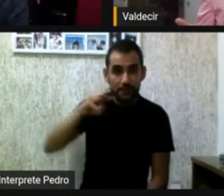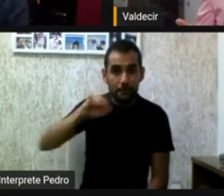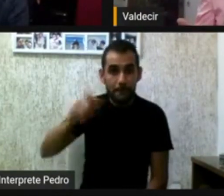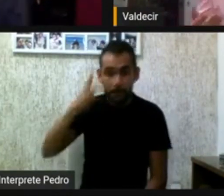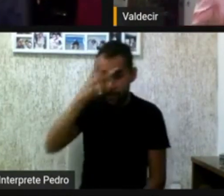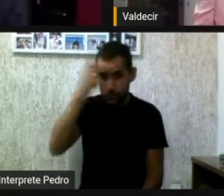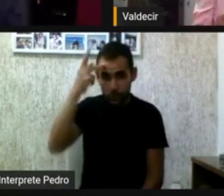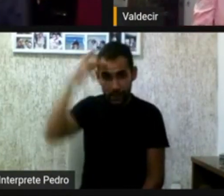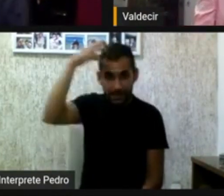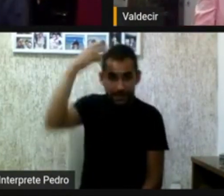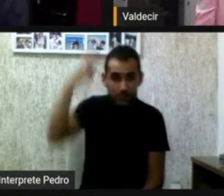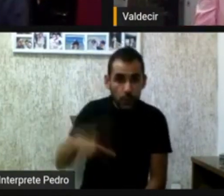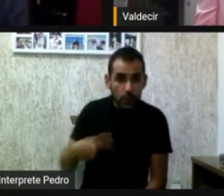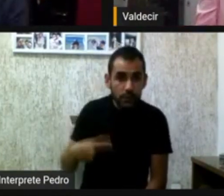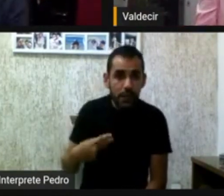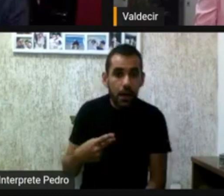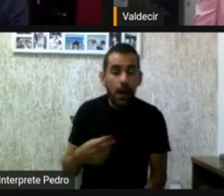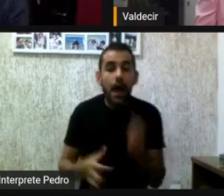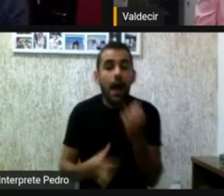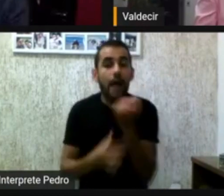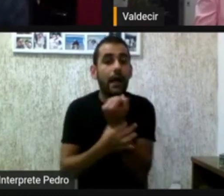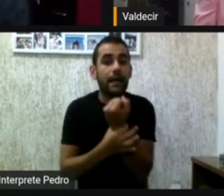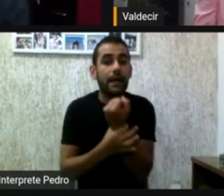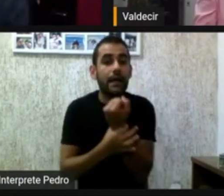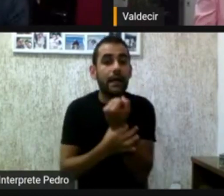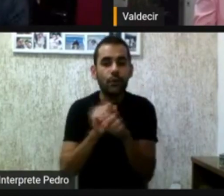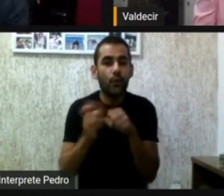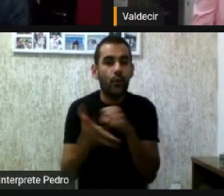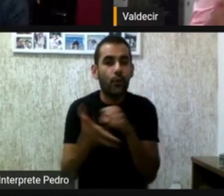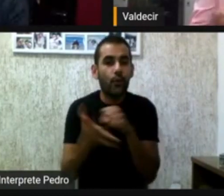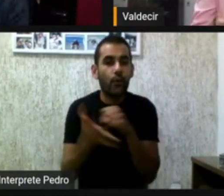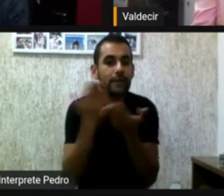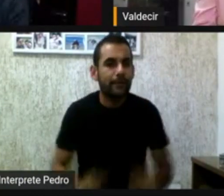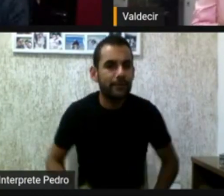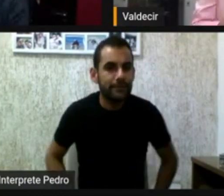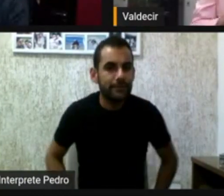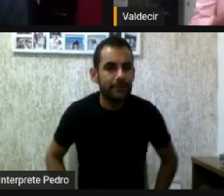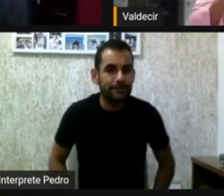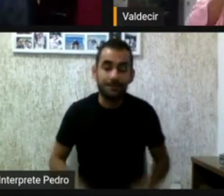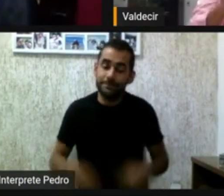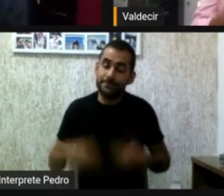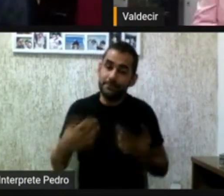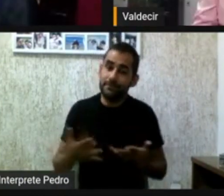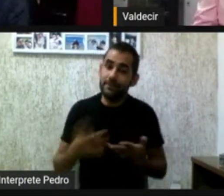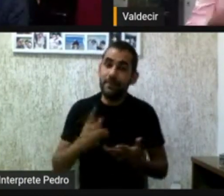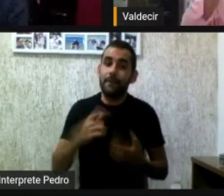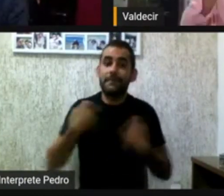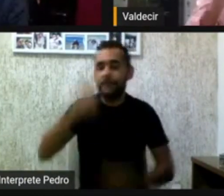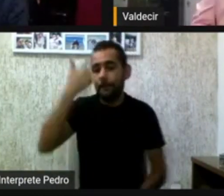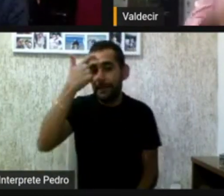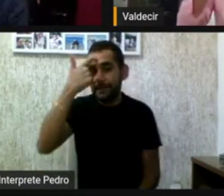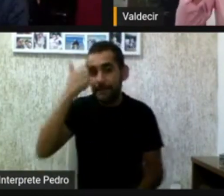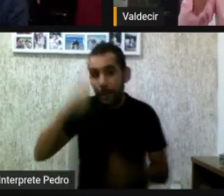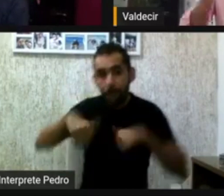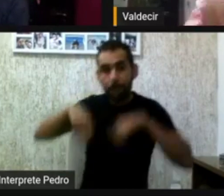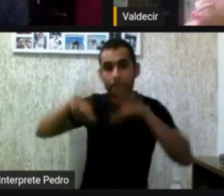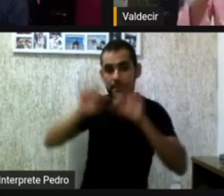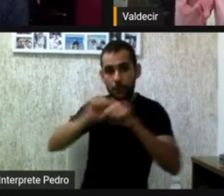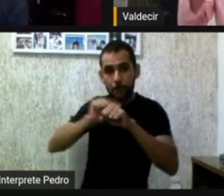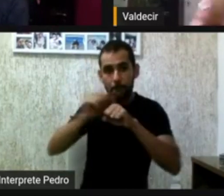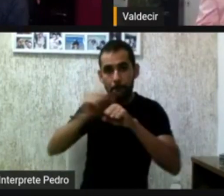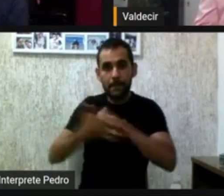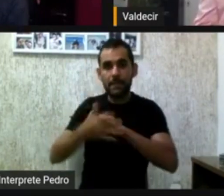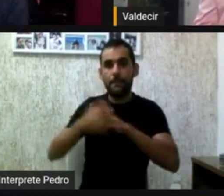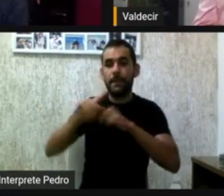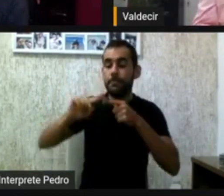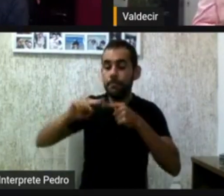forem vacinados, que garantia que nós temos que o coronavírus acabou? Né? Então, nós temos que pensar no, na pandemia, no